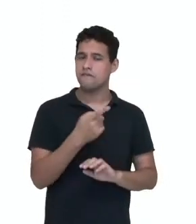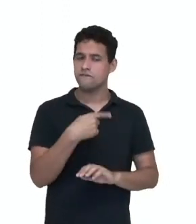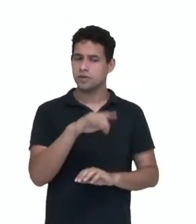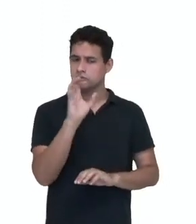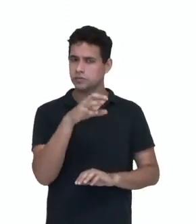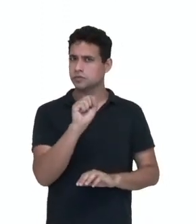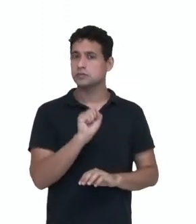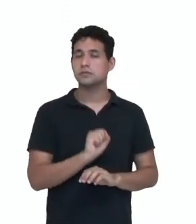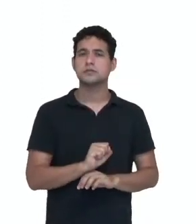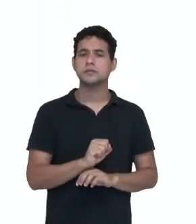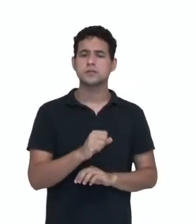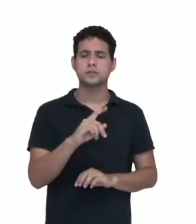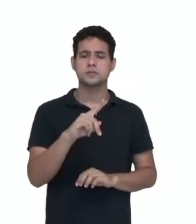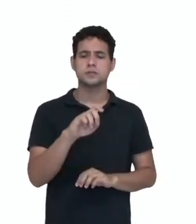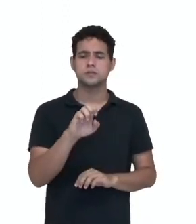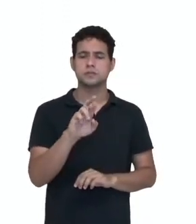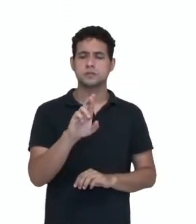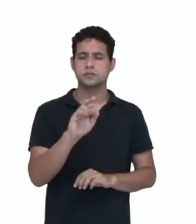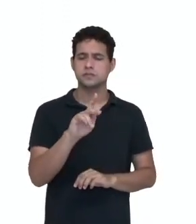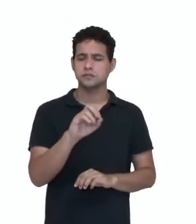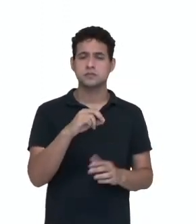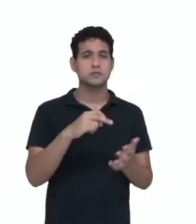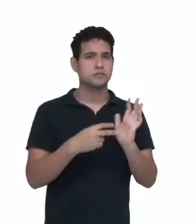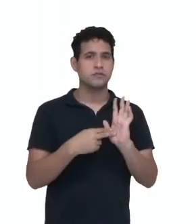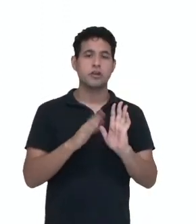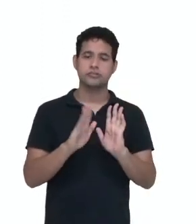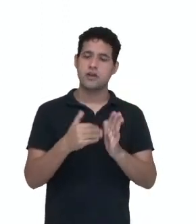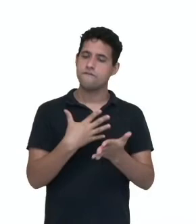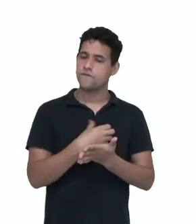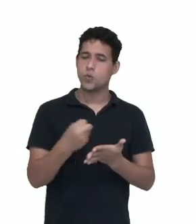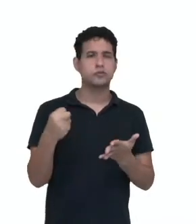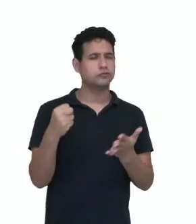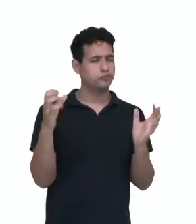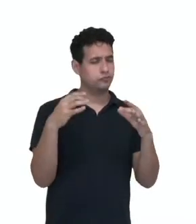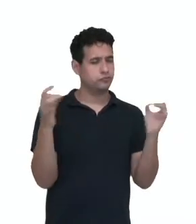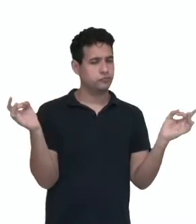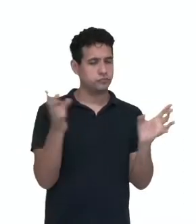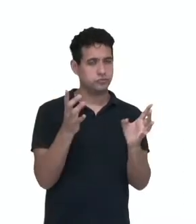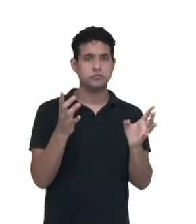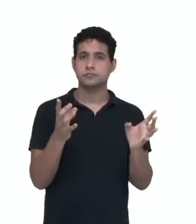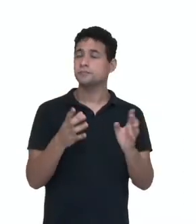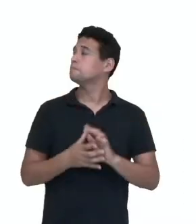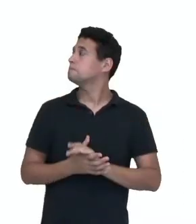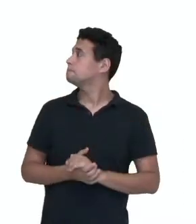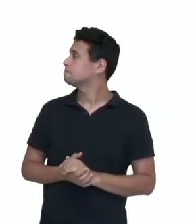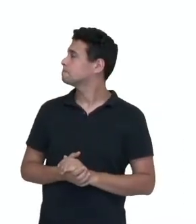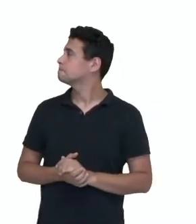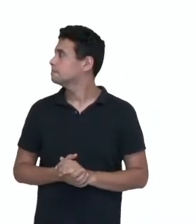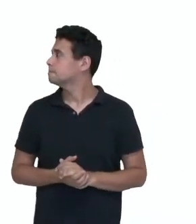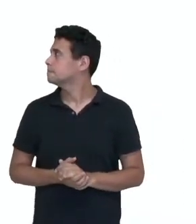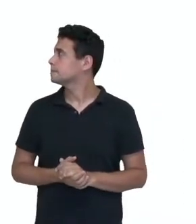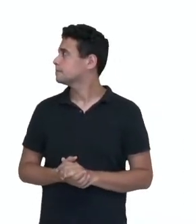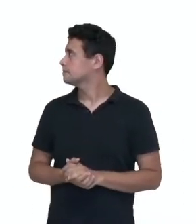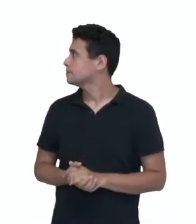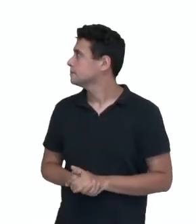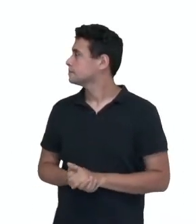chover. Pretérito perfeito composto, que é passado, ha llovido. Pretérito indefinido,